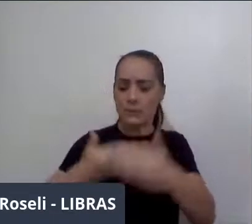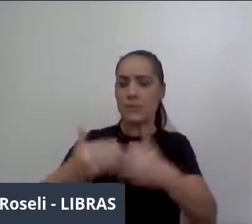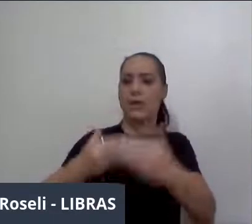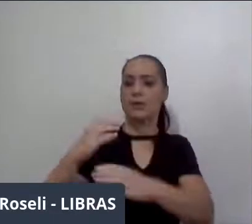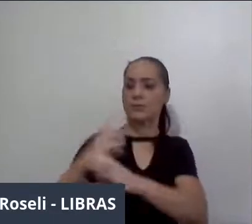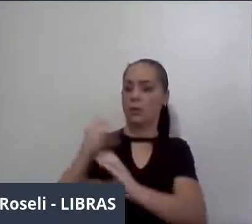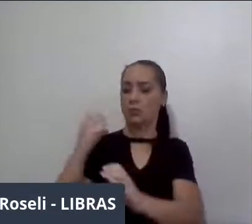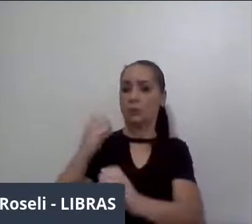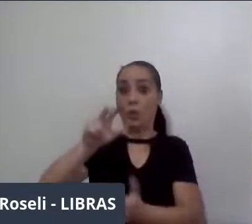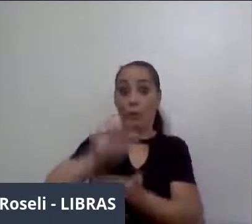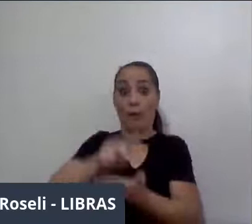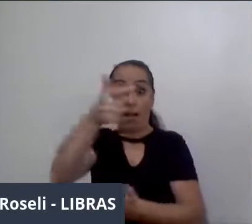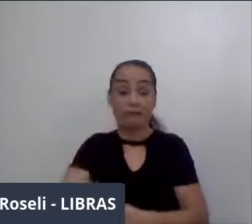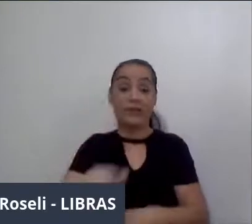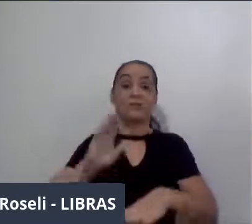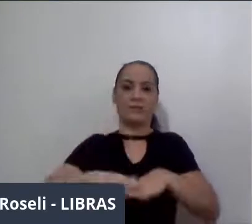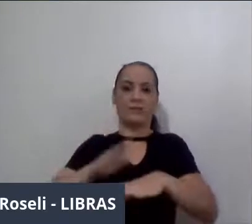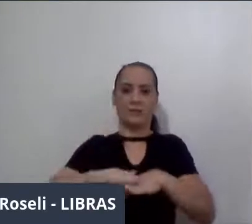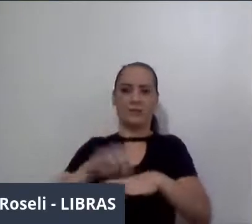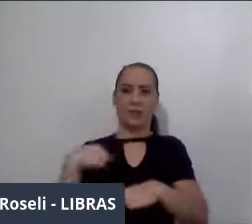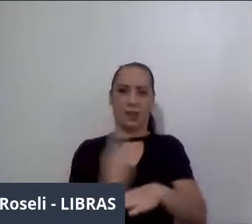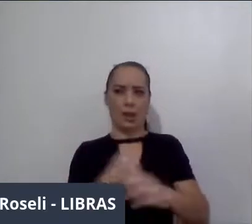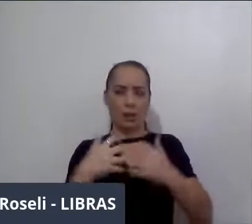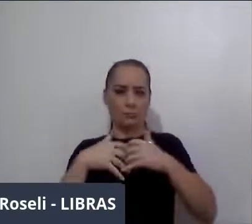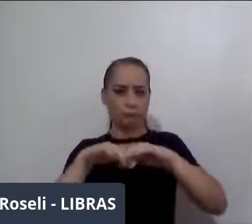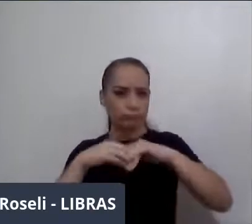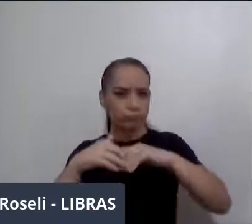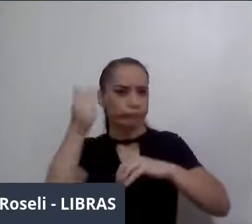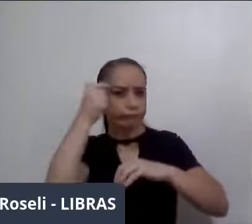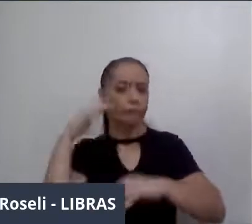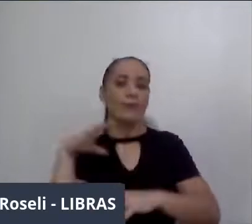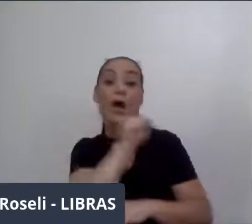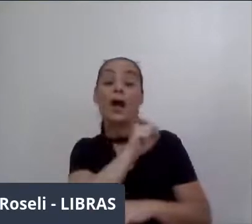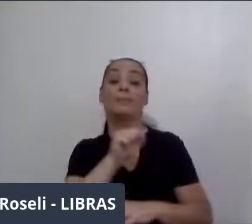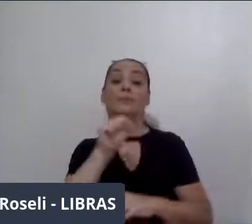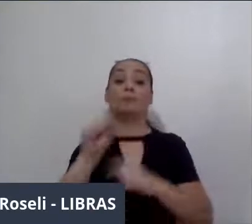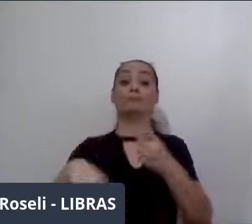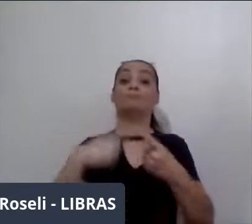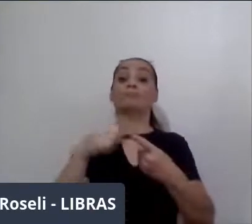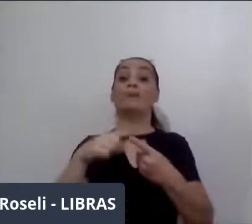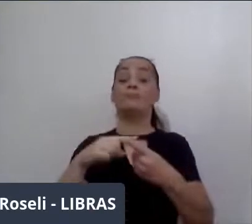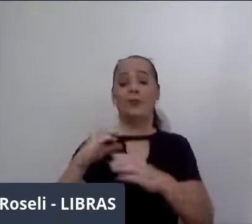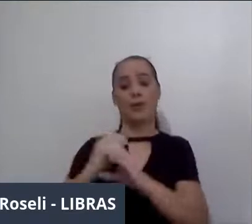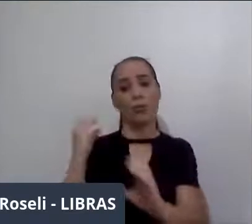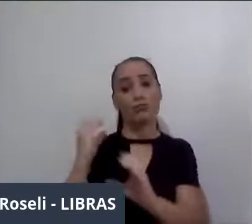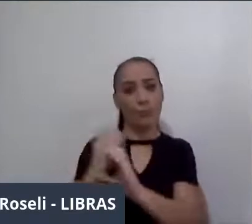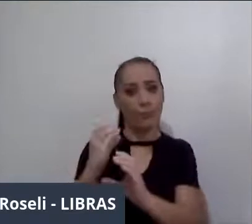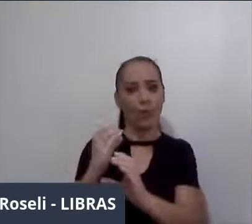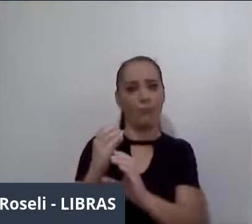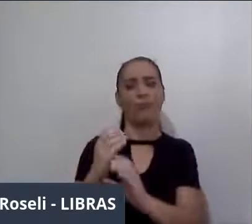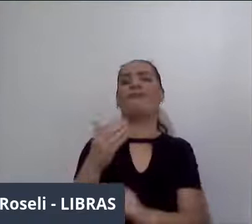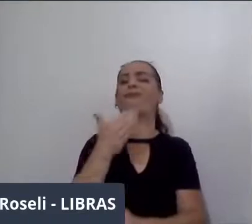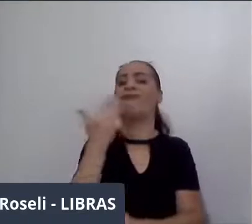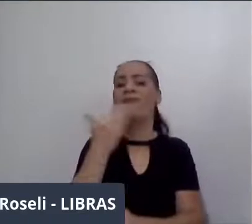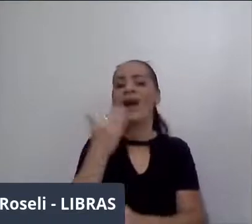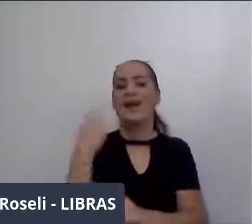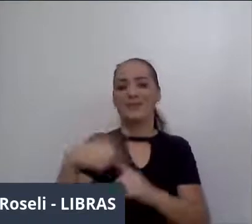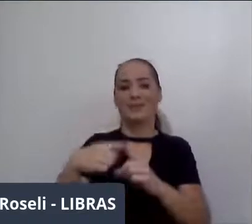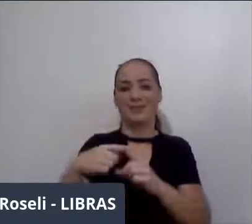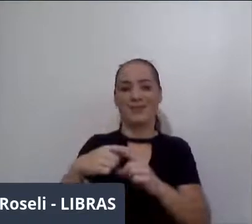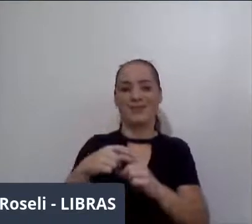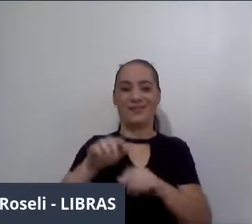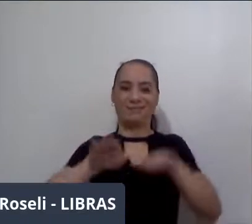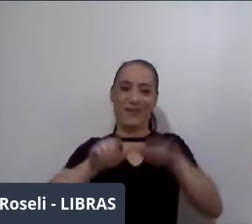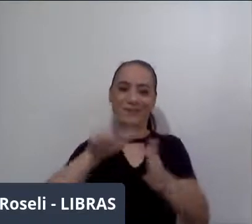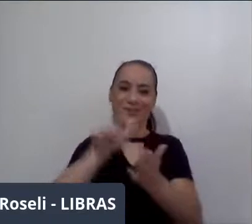o senhor pensa se o senhor tem aí com o senhor. O primeiro deles é o diploma. Esse é fácil, né? Às vezes a gente tem na parede, assim. O